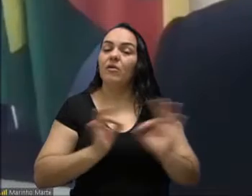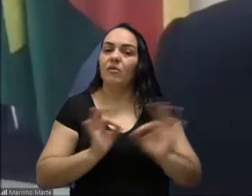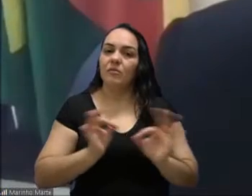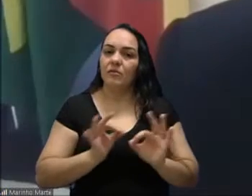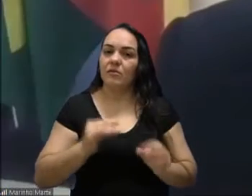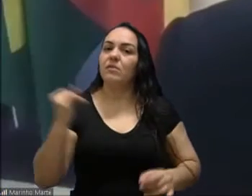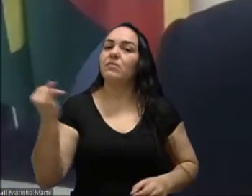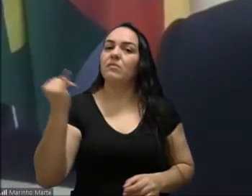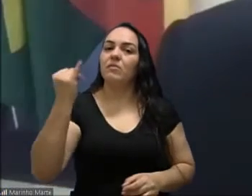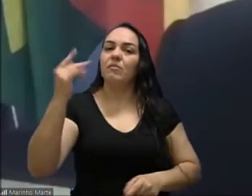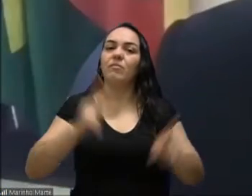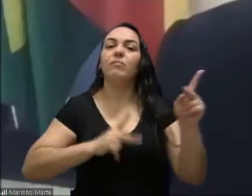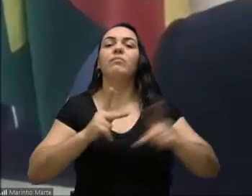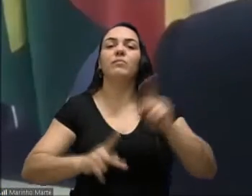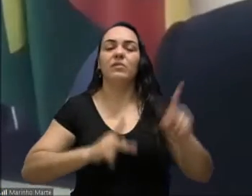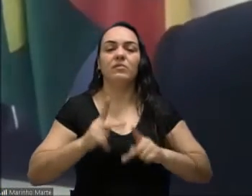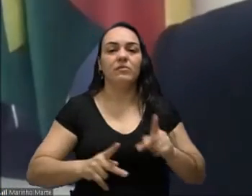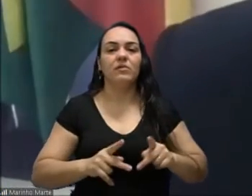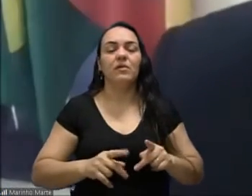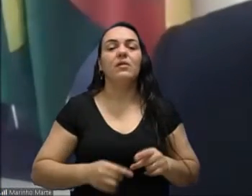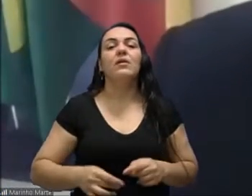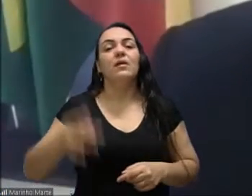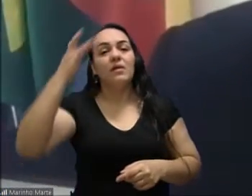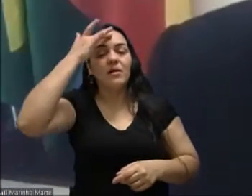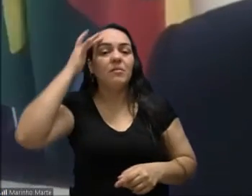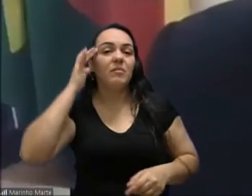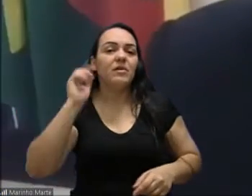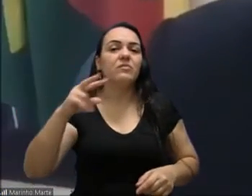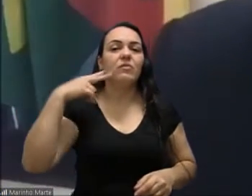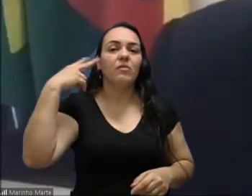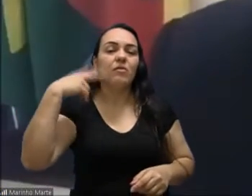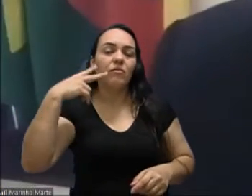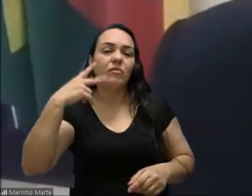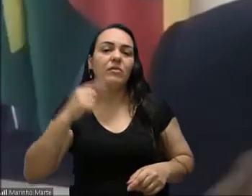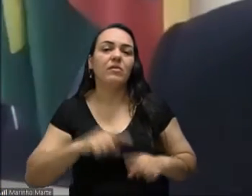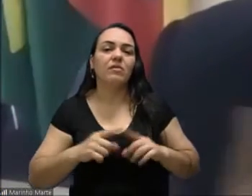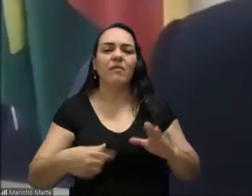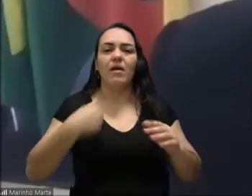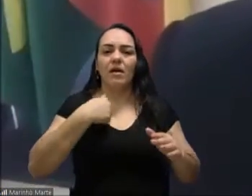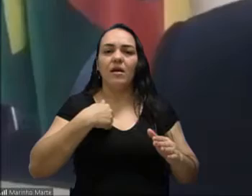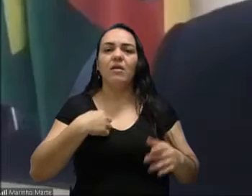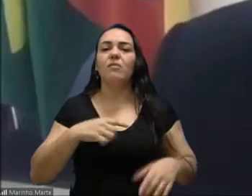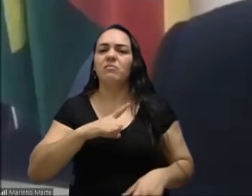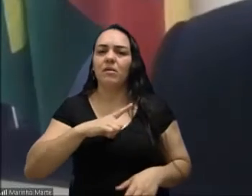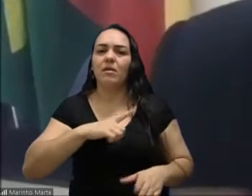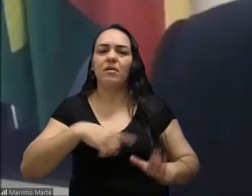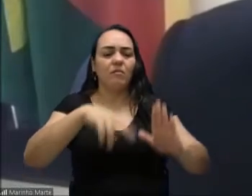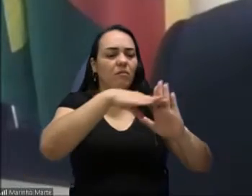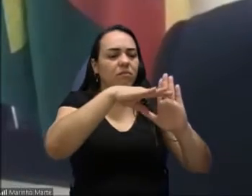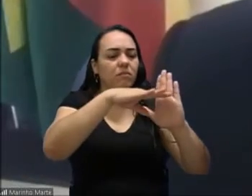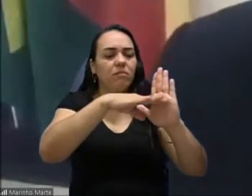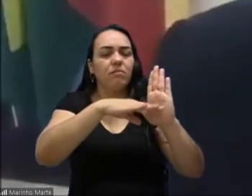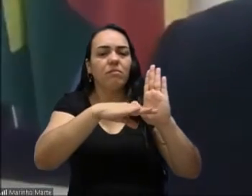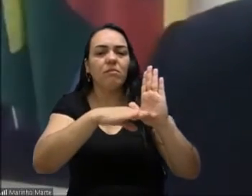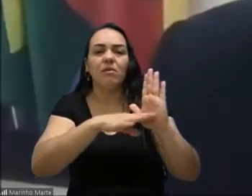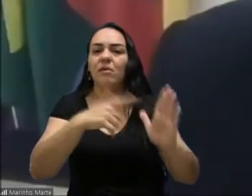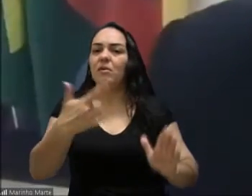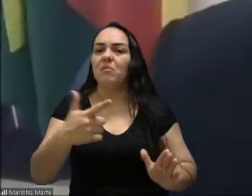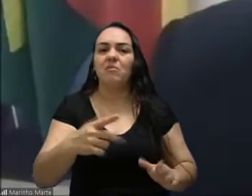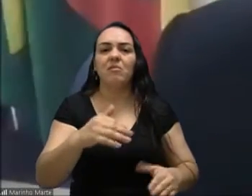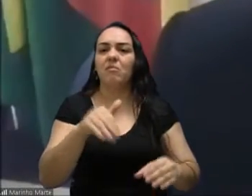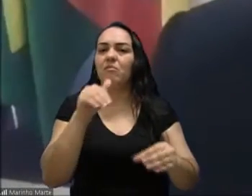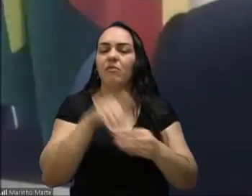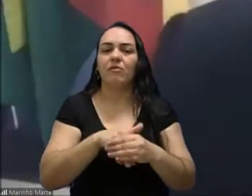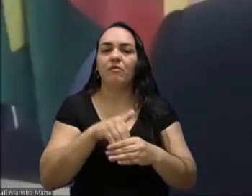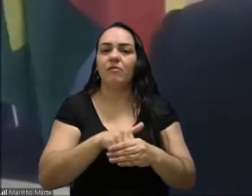são relevantes para a população e quem filtra isso é o vereador. Eu vou levantar os projetos que eu tenho, que não foram votados por alguma